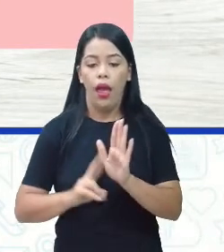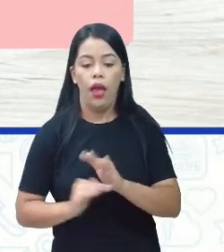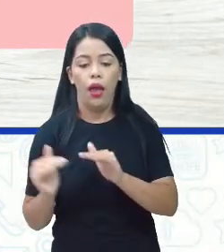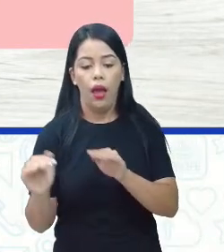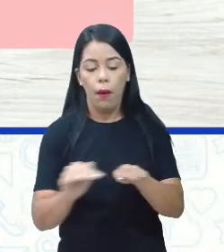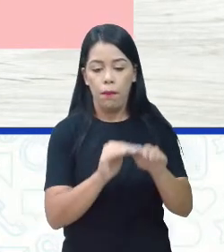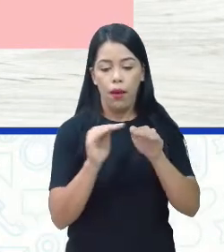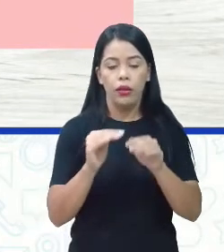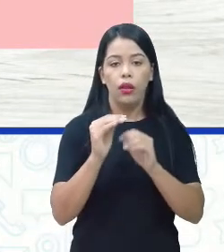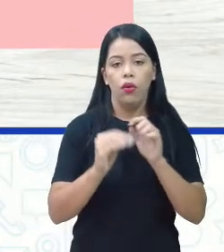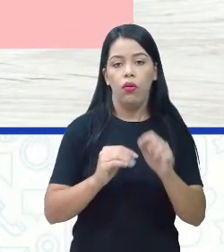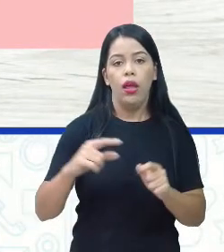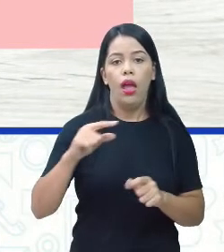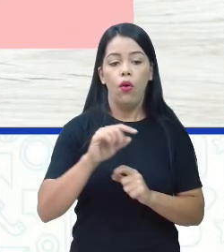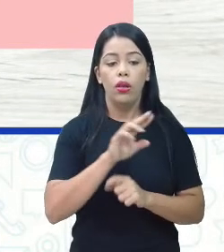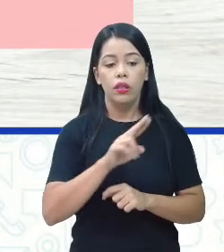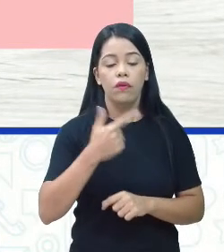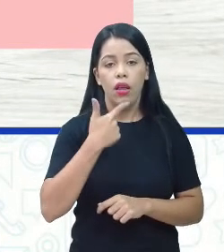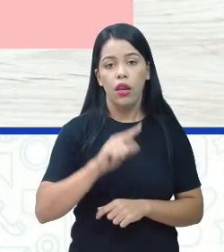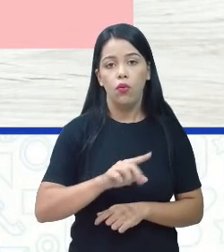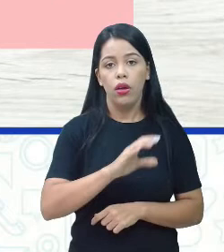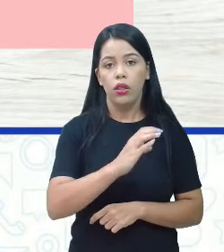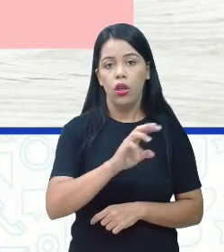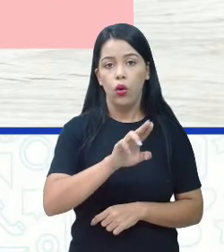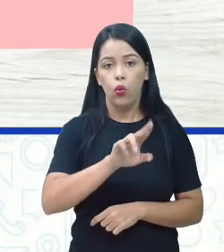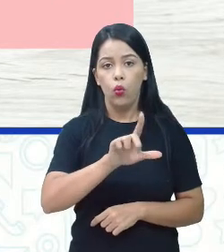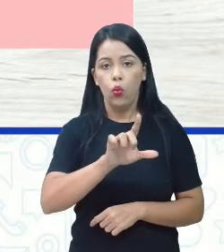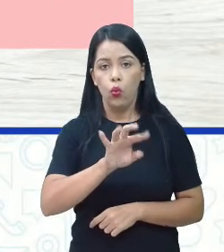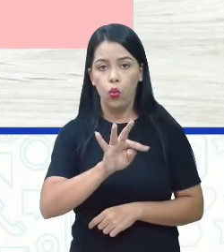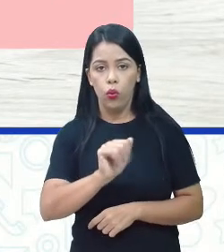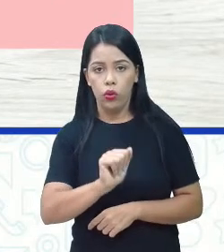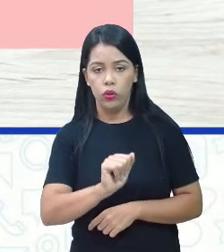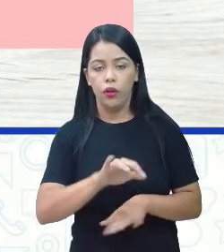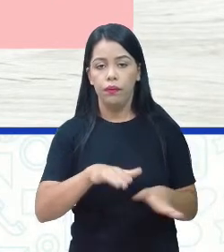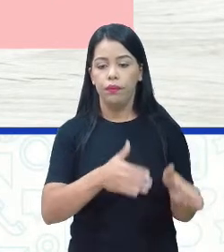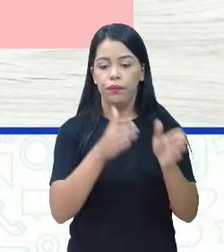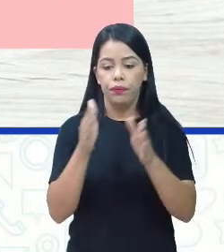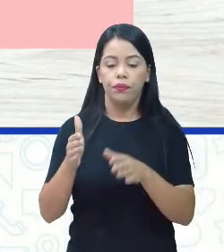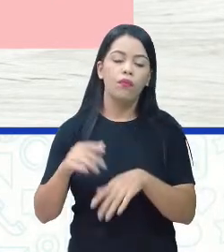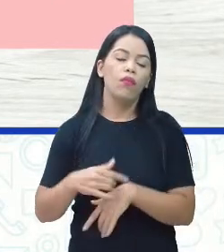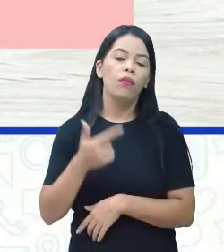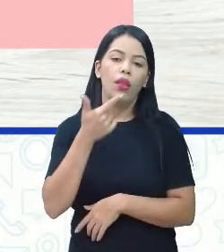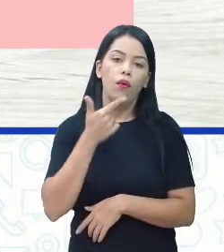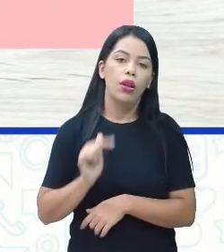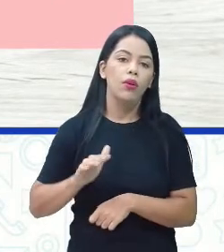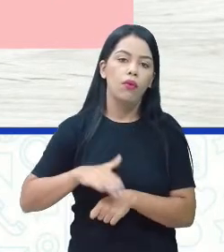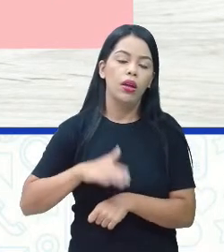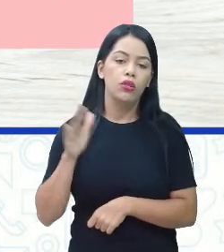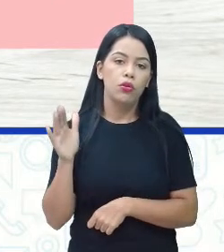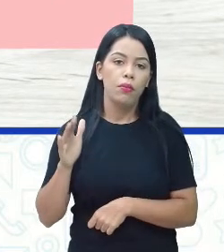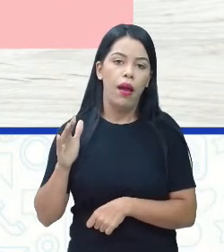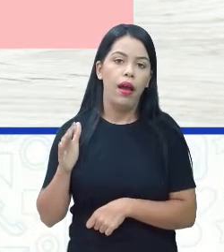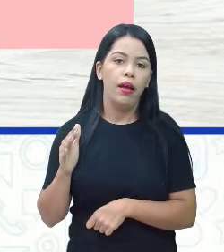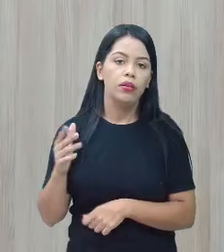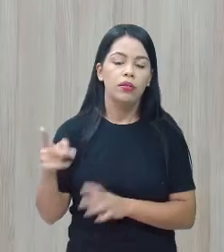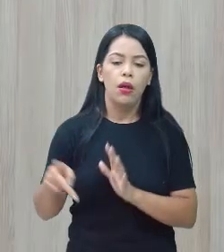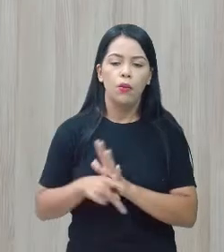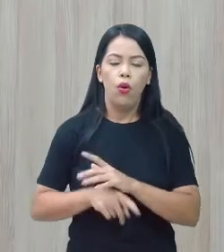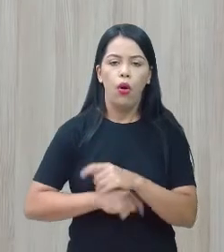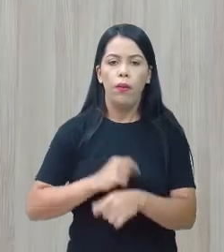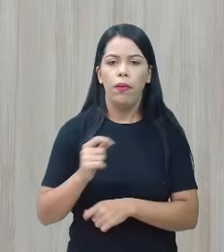linguagem tida como culta, que se opõe àquela linguagem mais coloquial e familiar. Na fala, o tom de voz acaba também tendo um